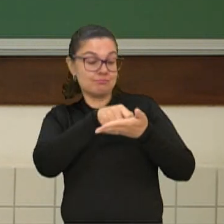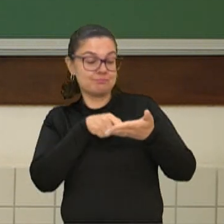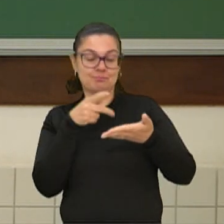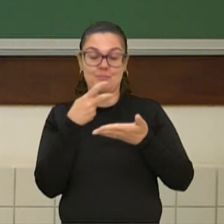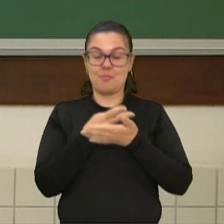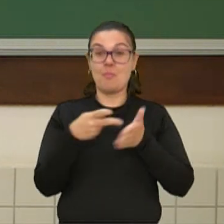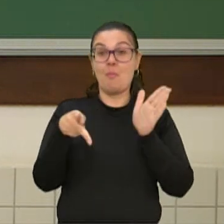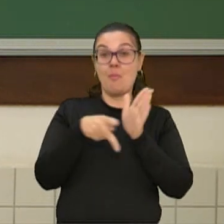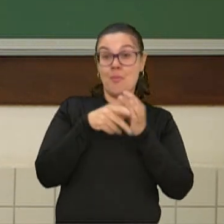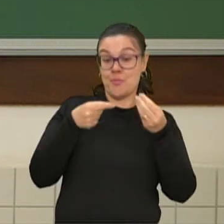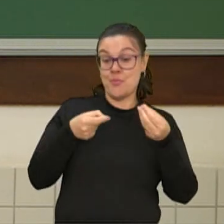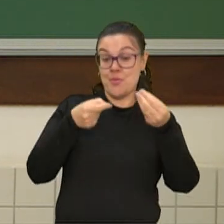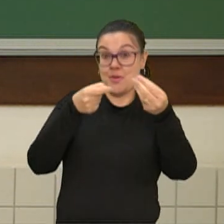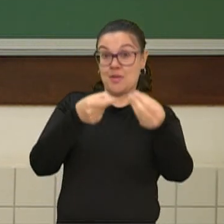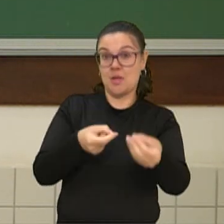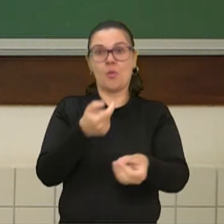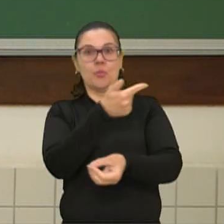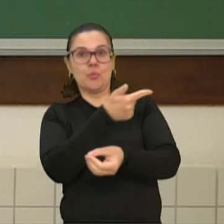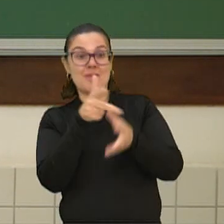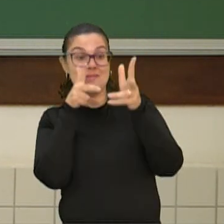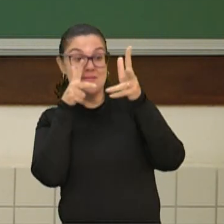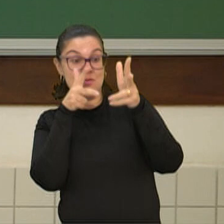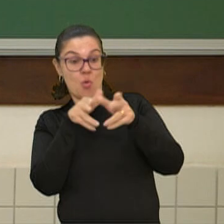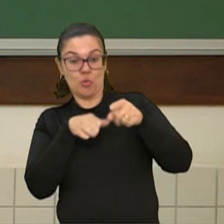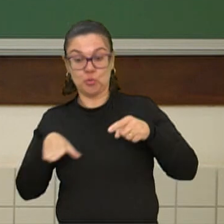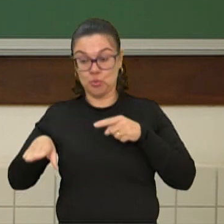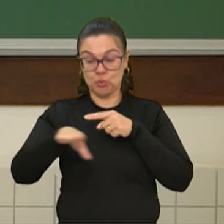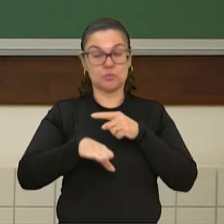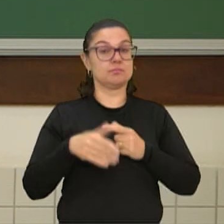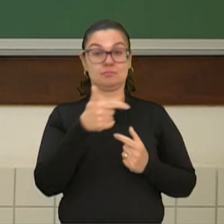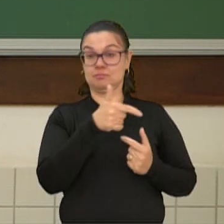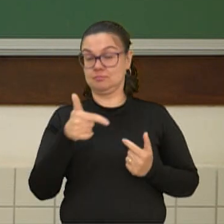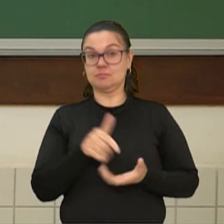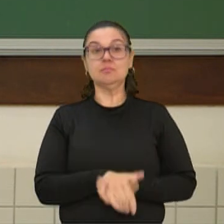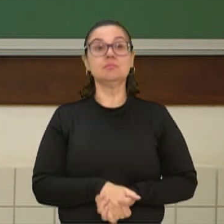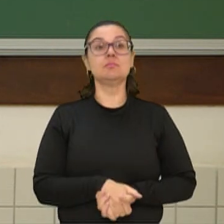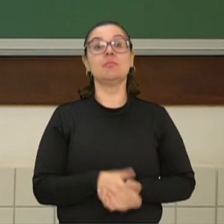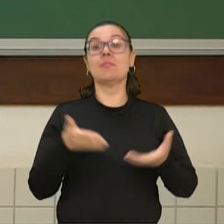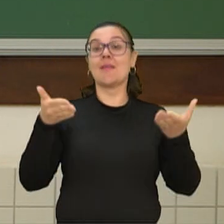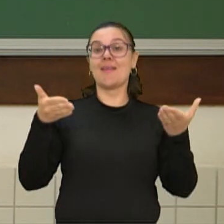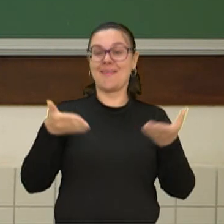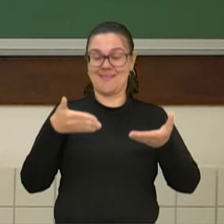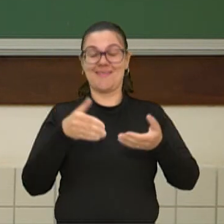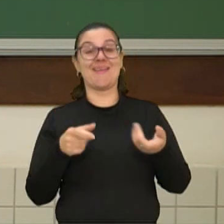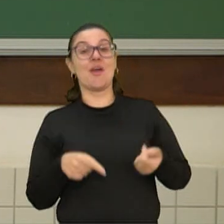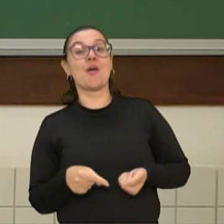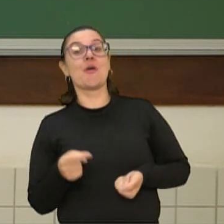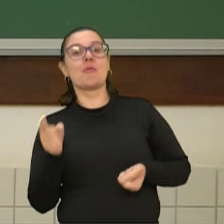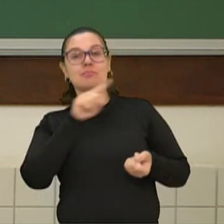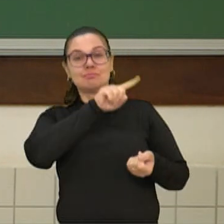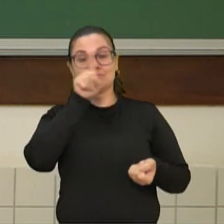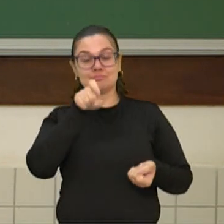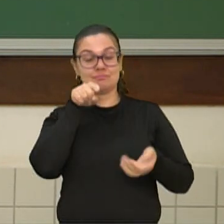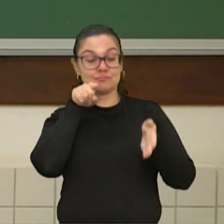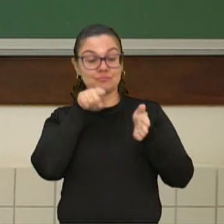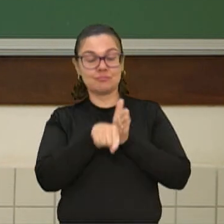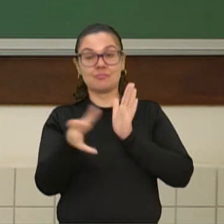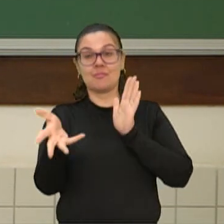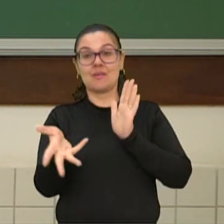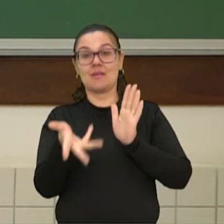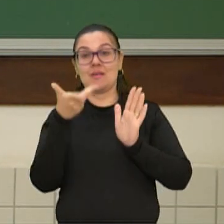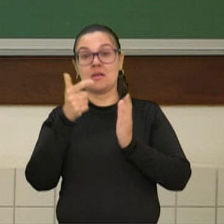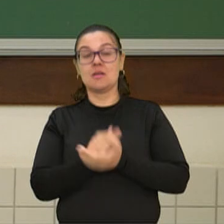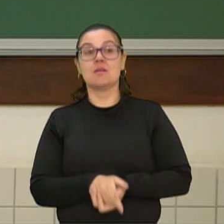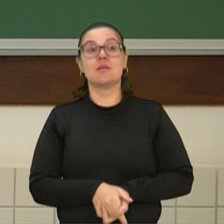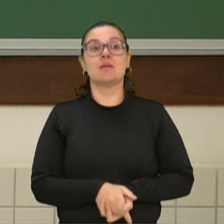você. Então, não tem um trabalho igual para todos. E aqui eu trago já